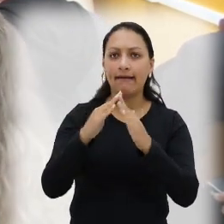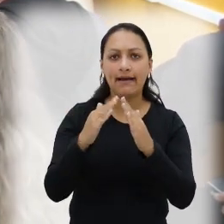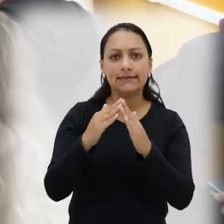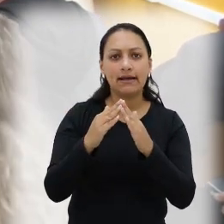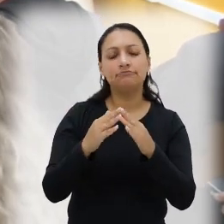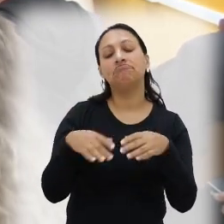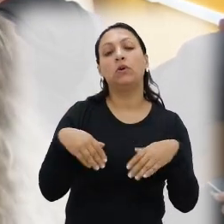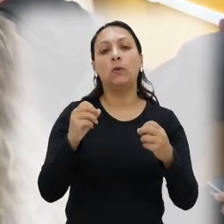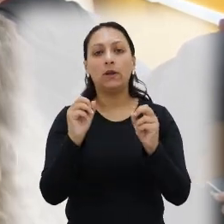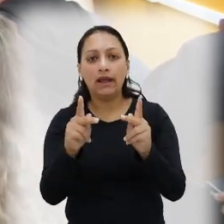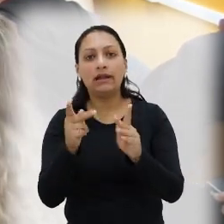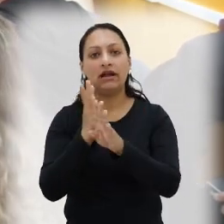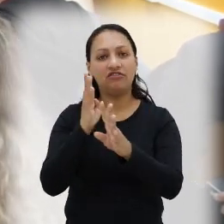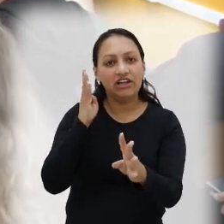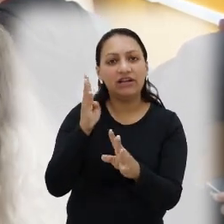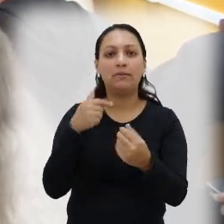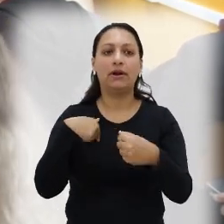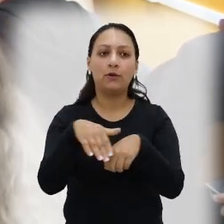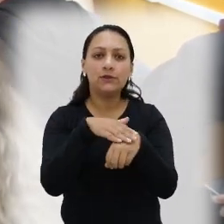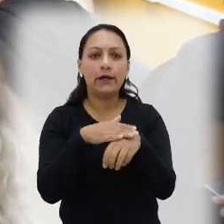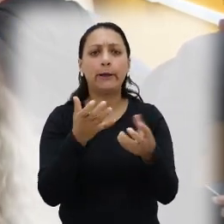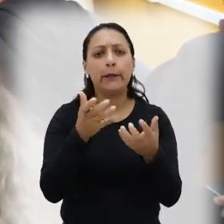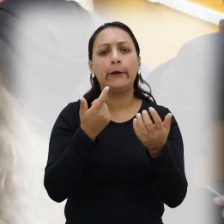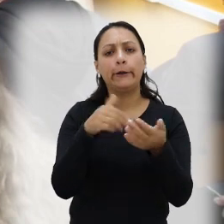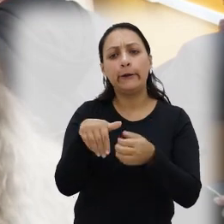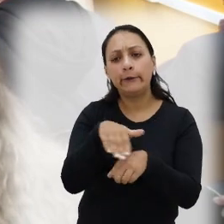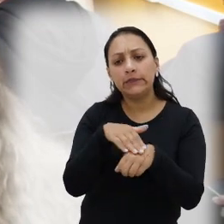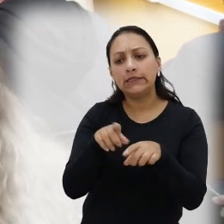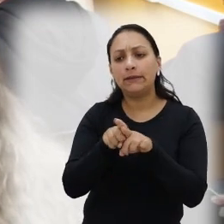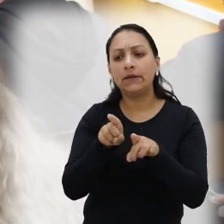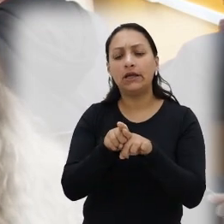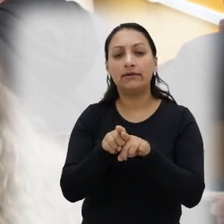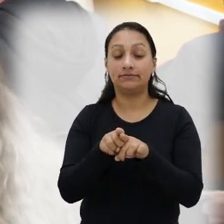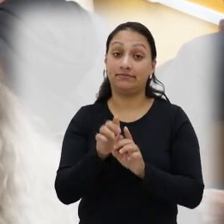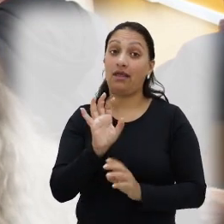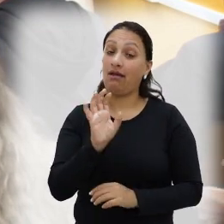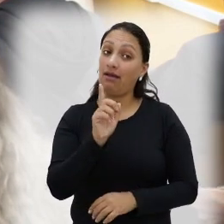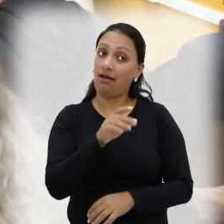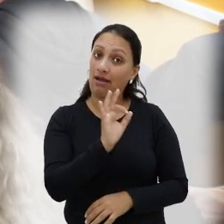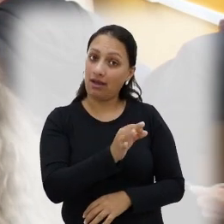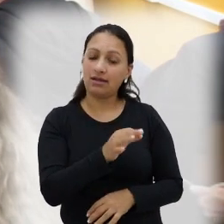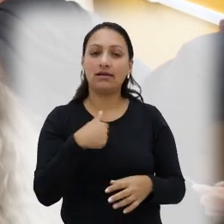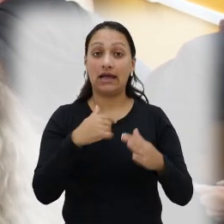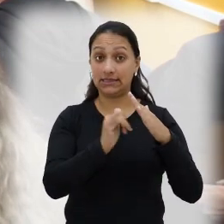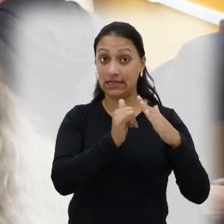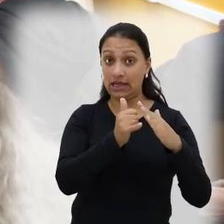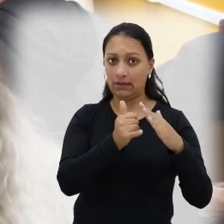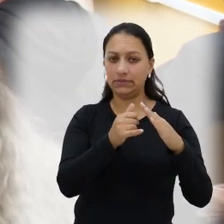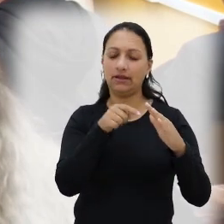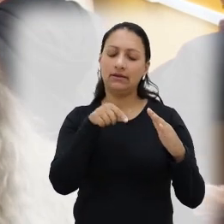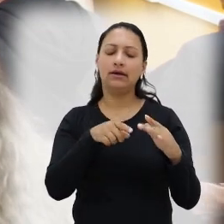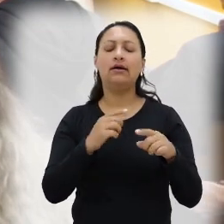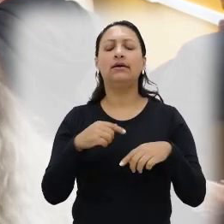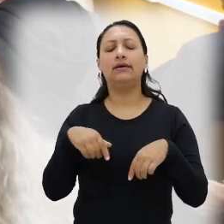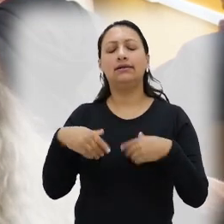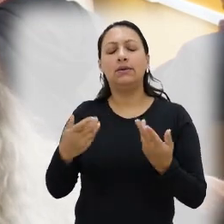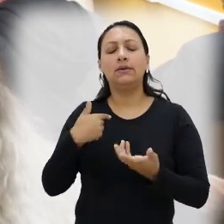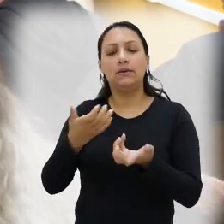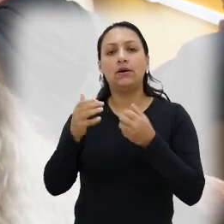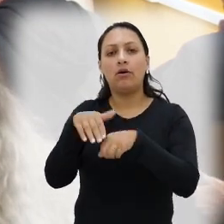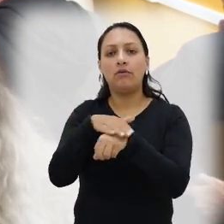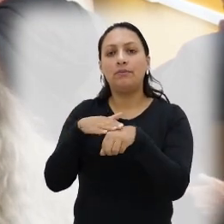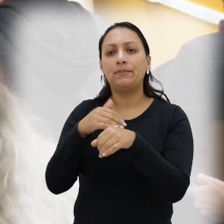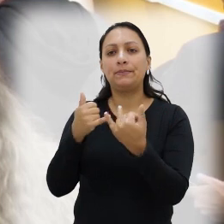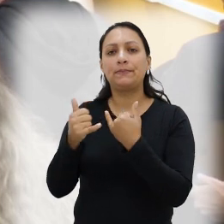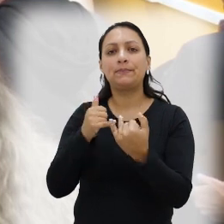fila para conversar com a Santa Casa também. Também queria conversar... isso de parte da startup. Tá? Eu também queria conversar com a Novos,